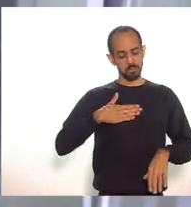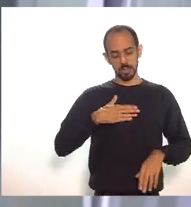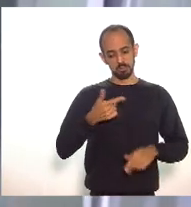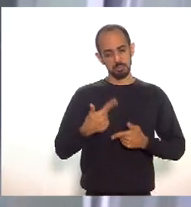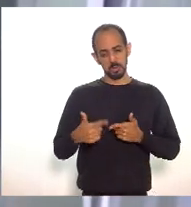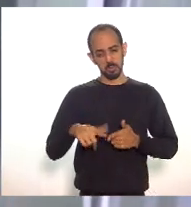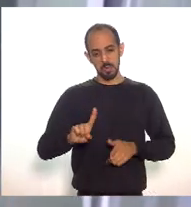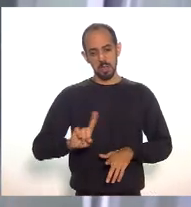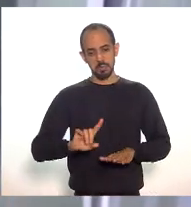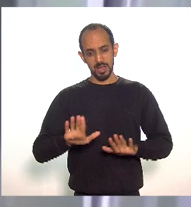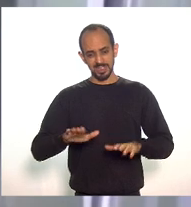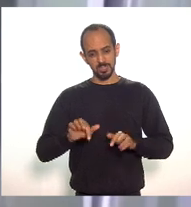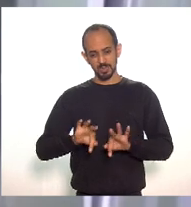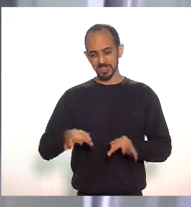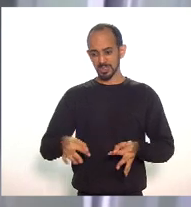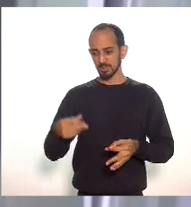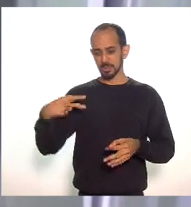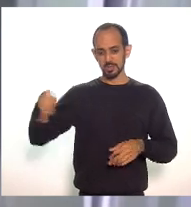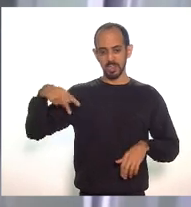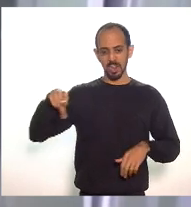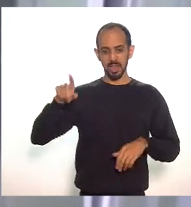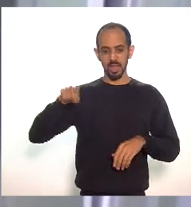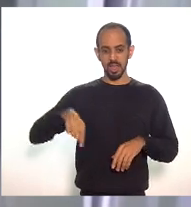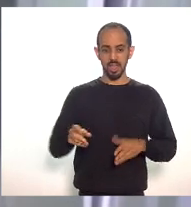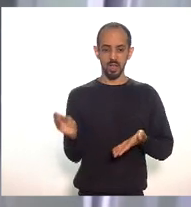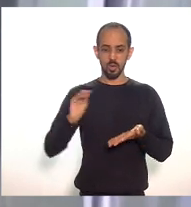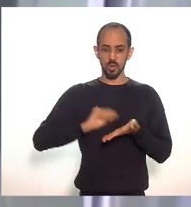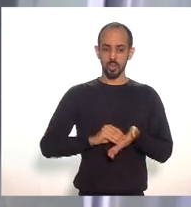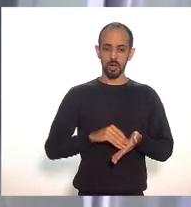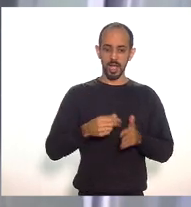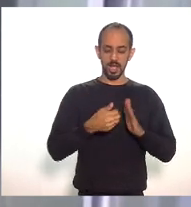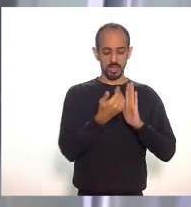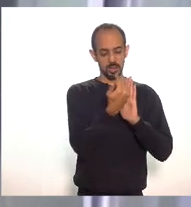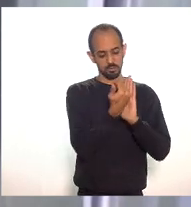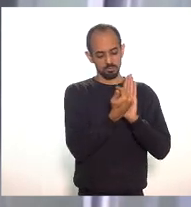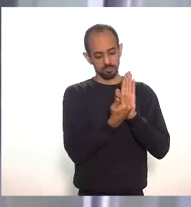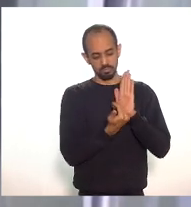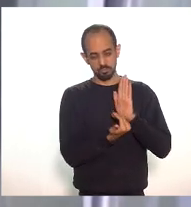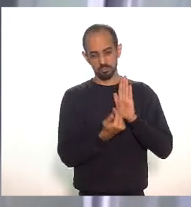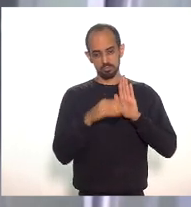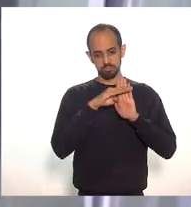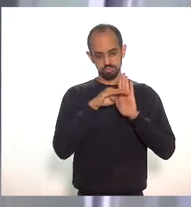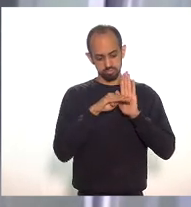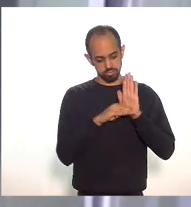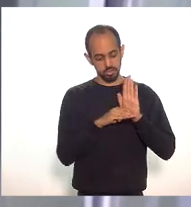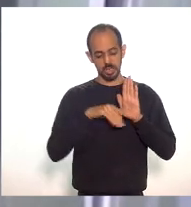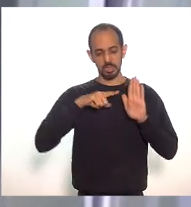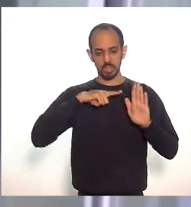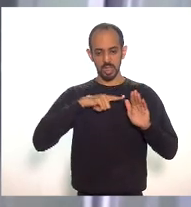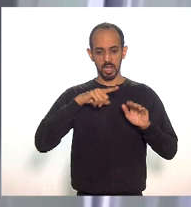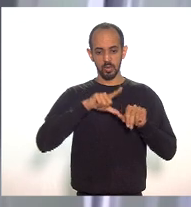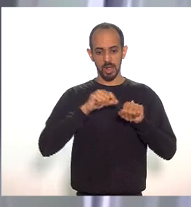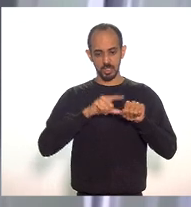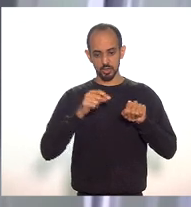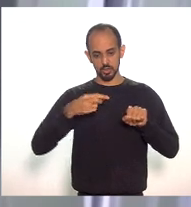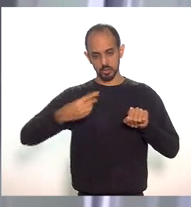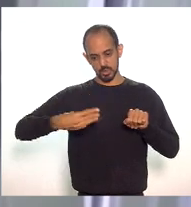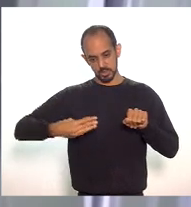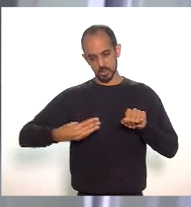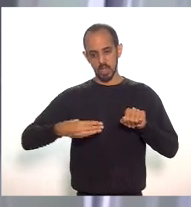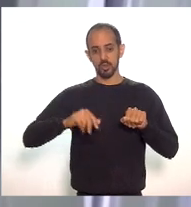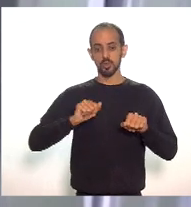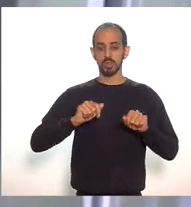simplesmente está sendo proposto pela deputada é incluir aquela listagem tem que consta no artigo 3º da identificações